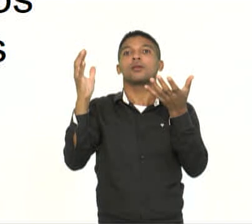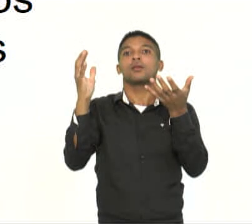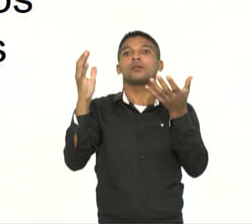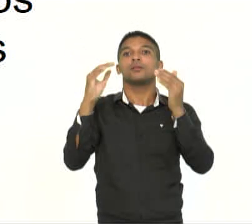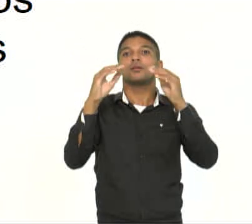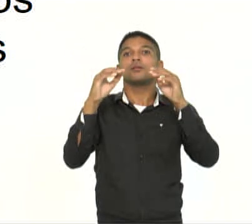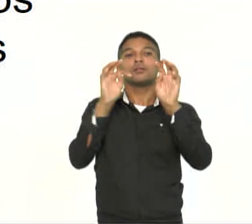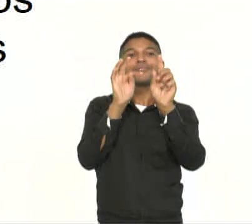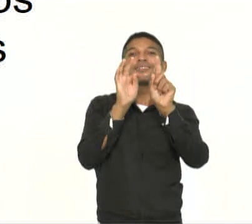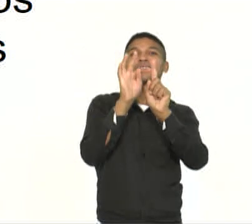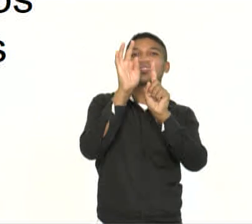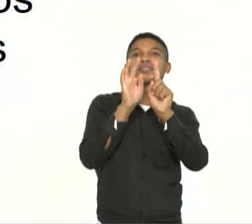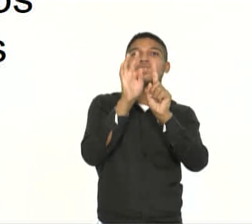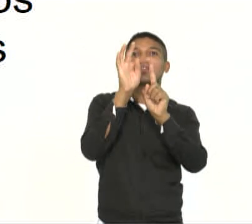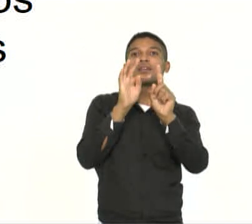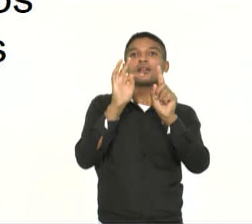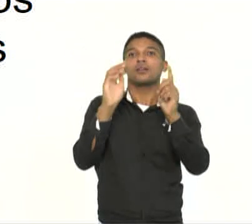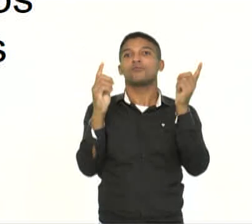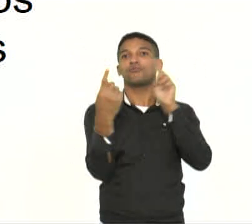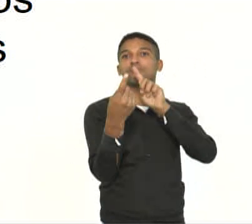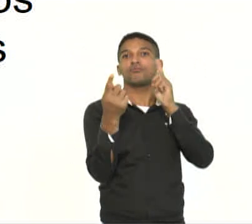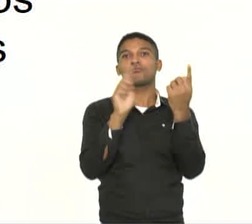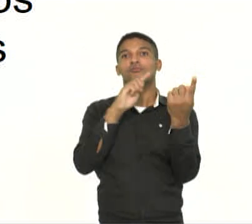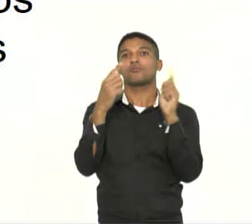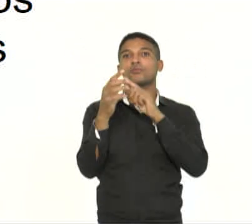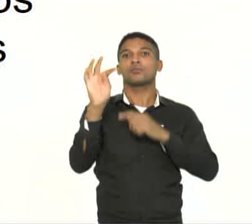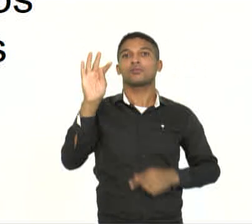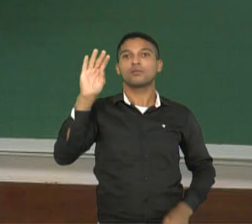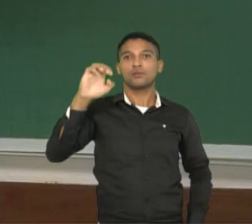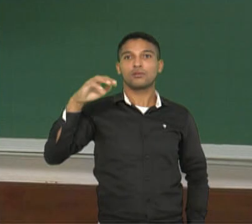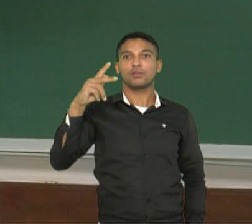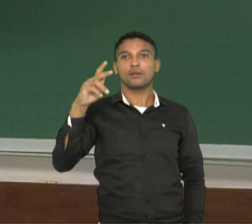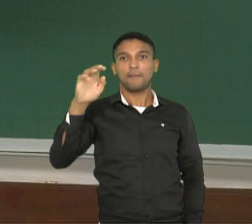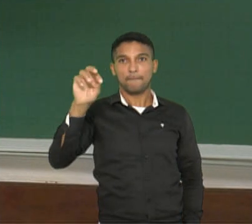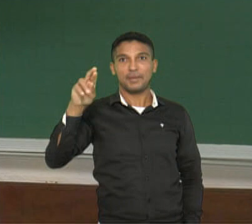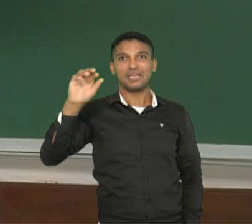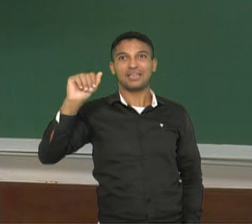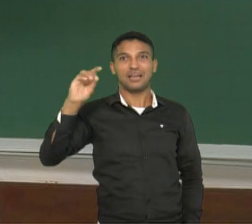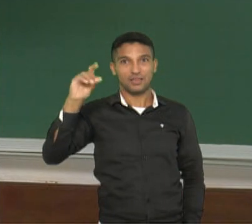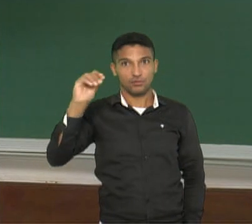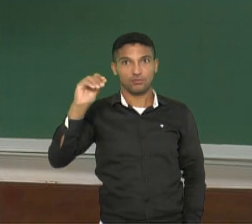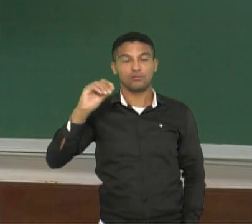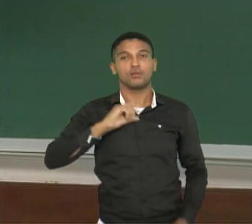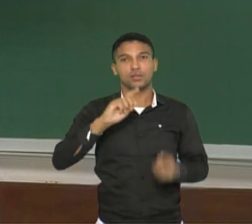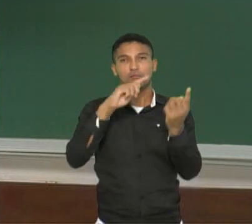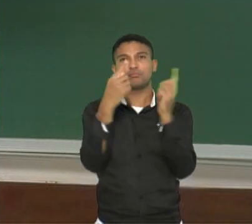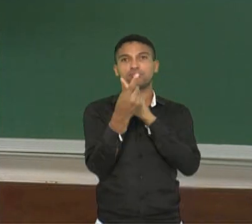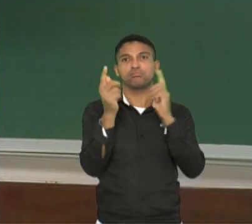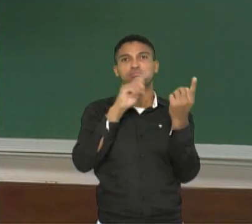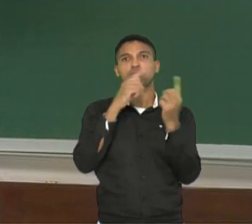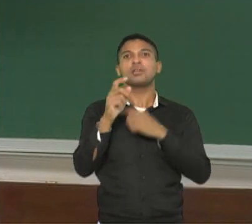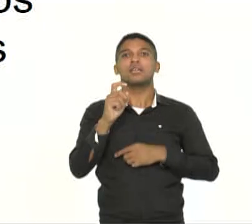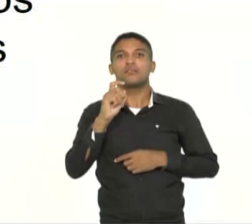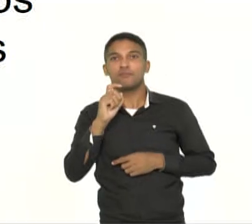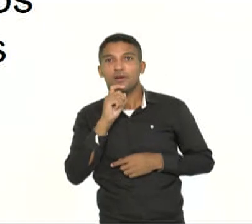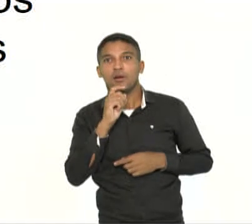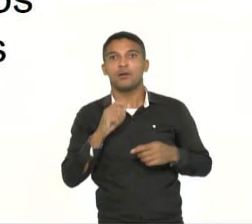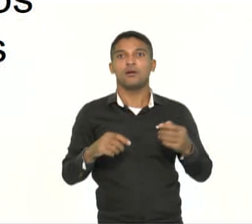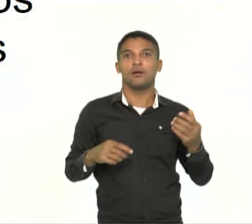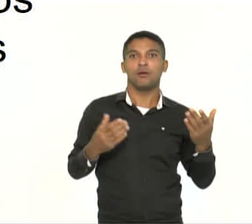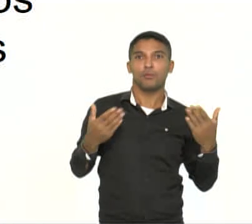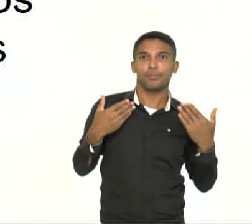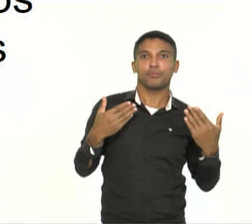que são aquelas características do clima que eu já falei anteriormente. Agora, presta atenção no próximo parágrafo que eu vou ler para você, lá na tela.